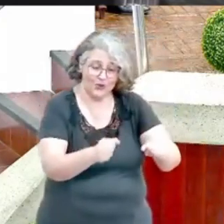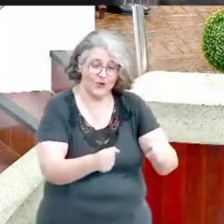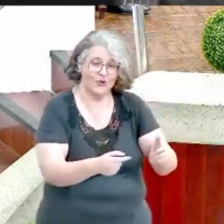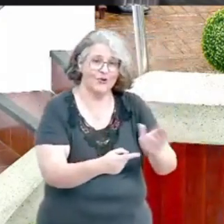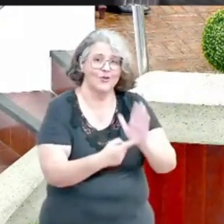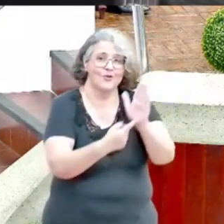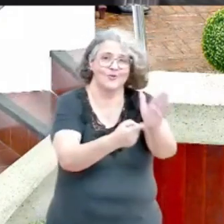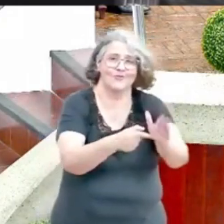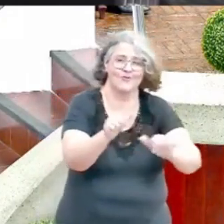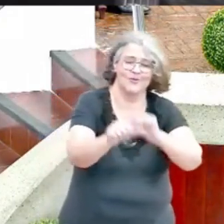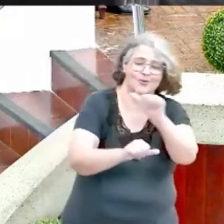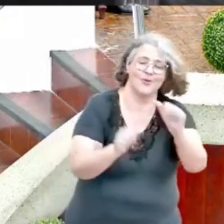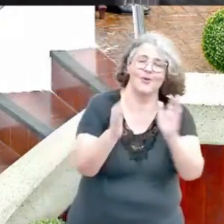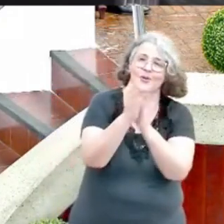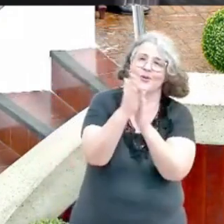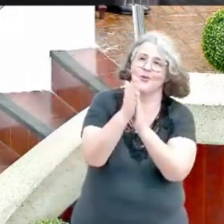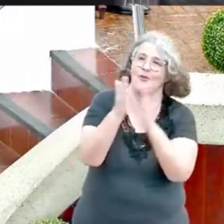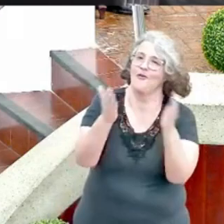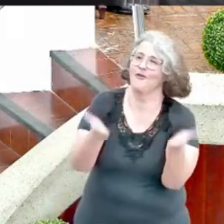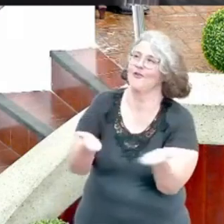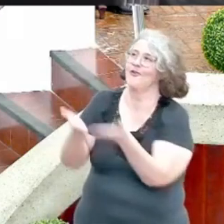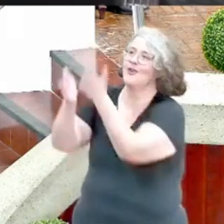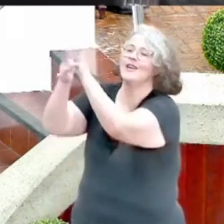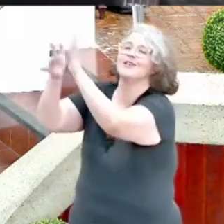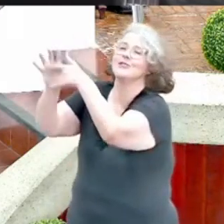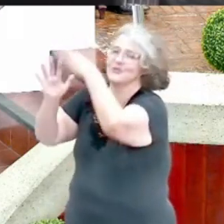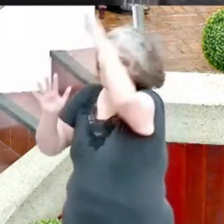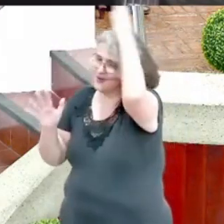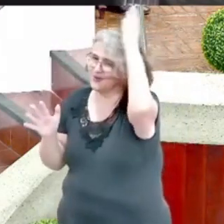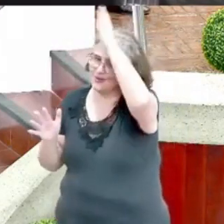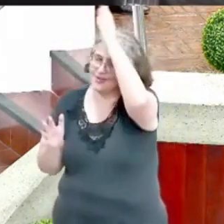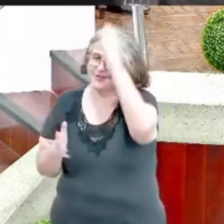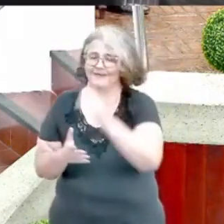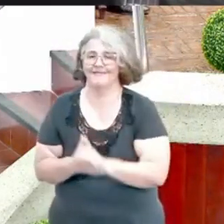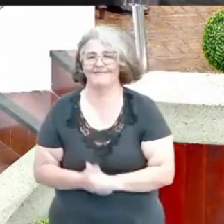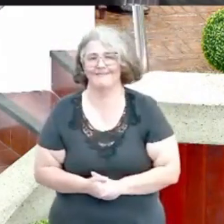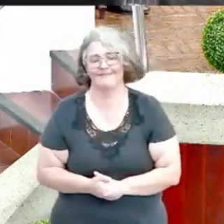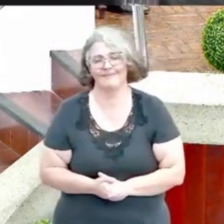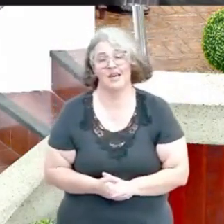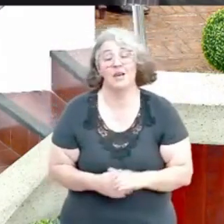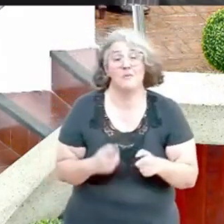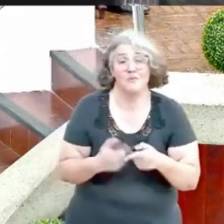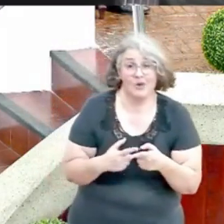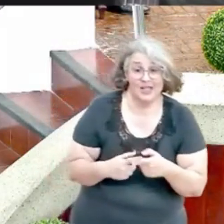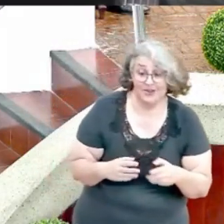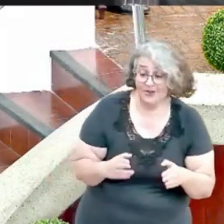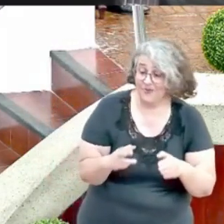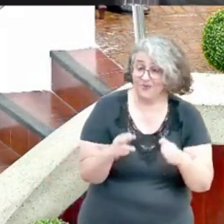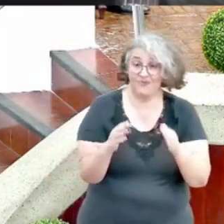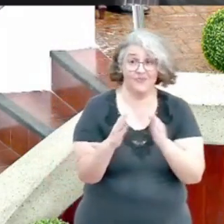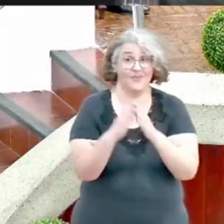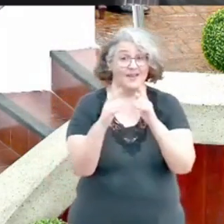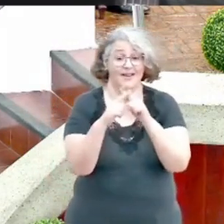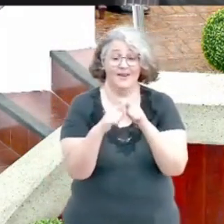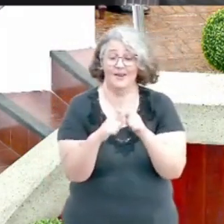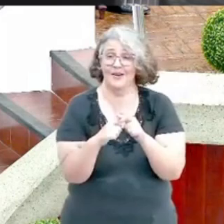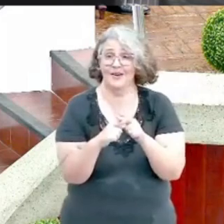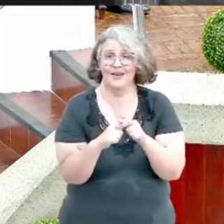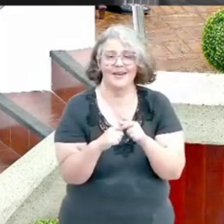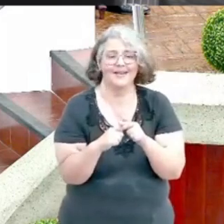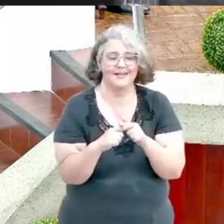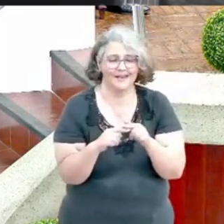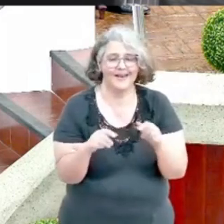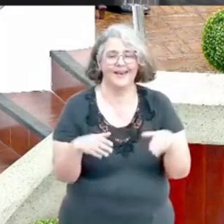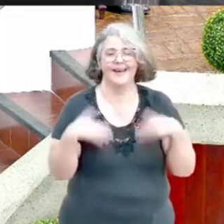Cristo. Por isso a igreja pode ser a esperança, a glória, a coroa de honra, a